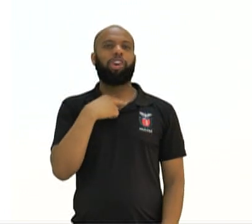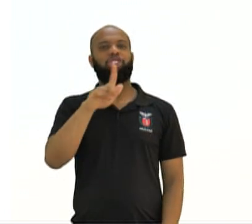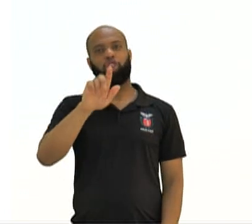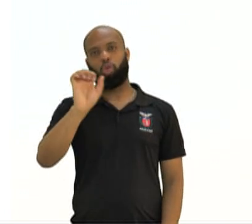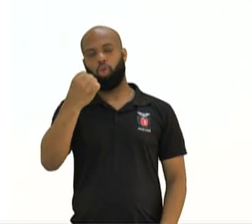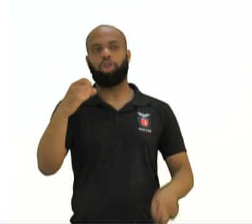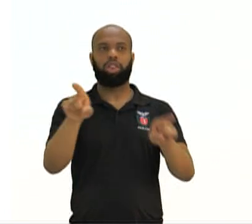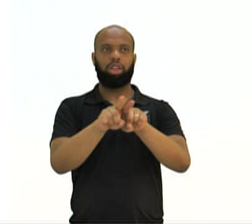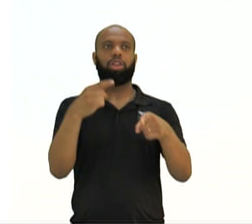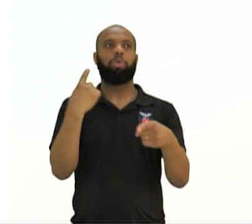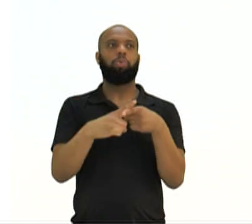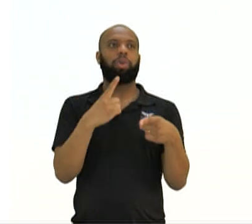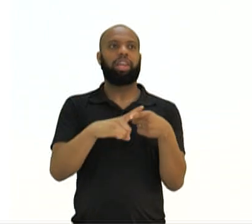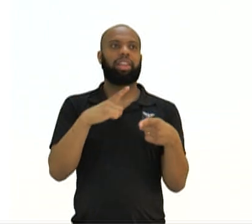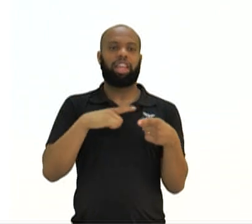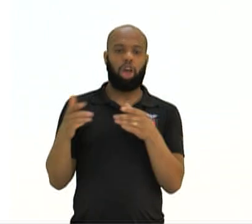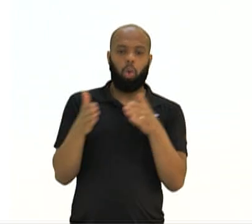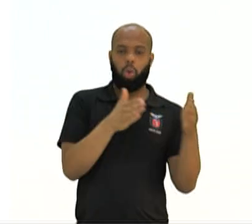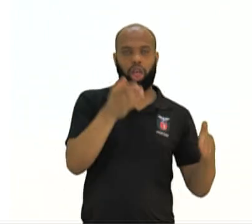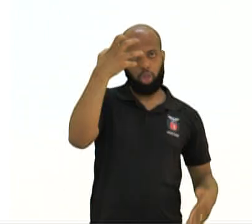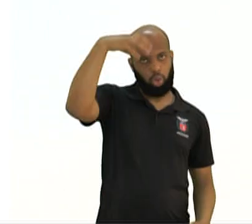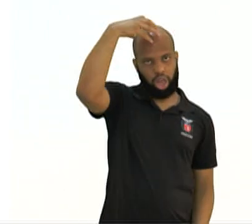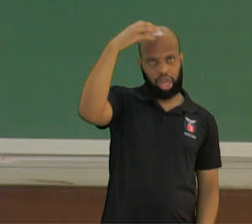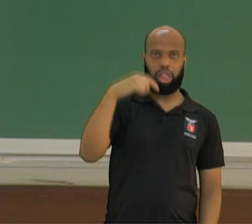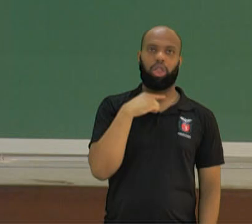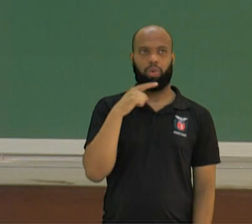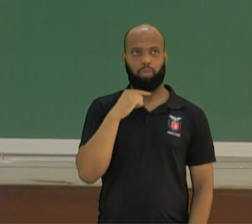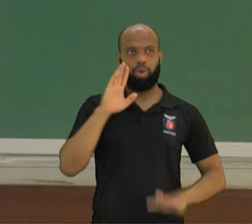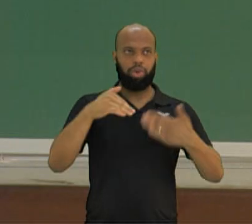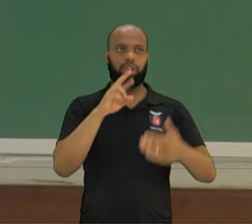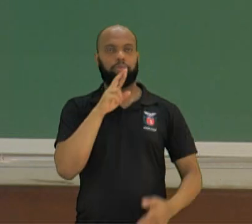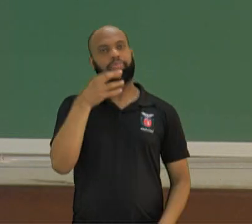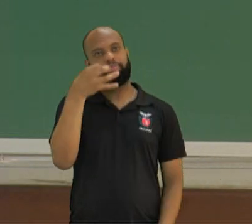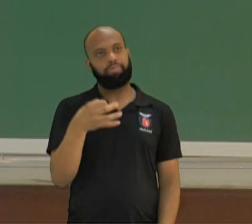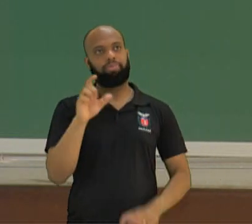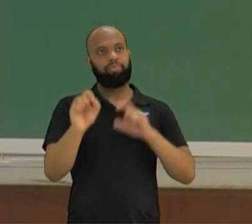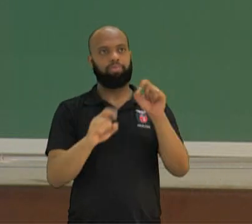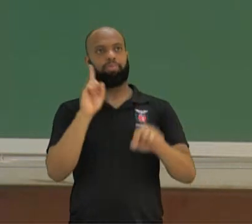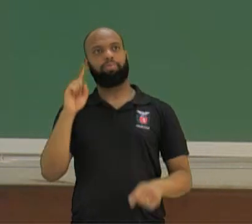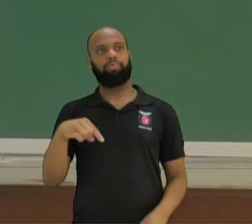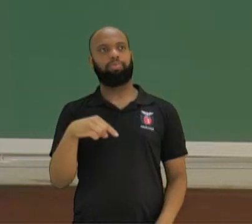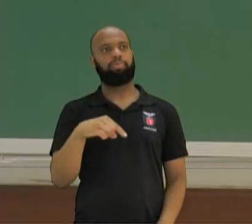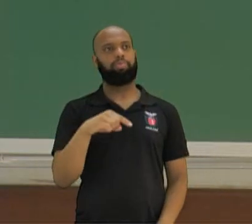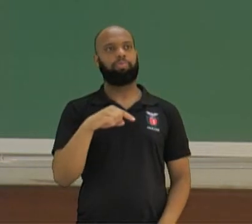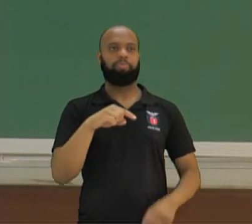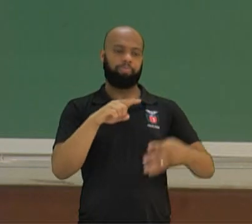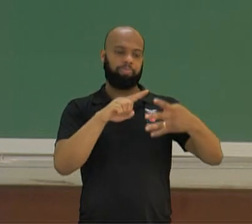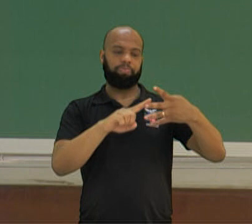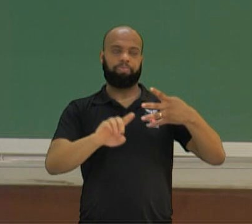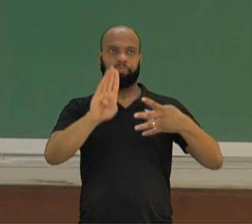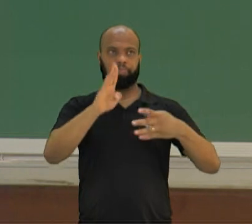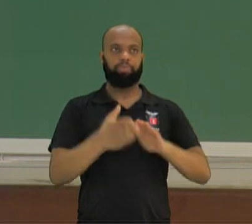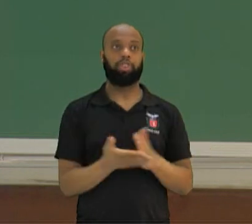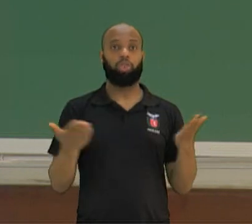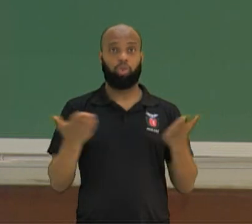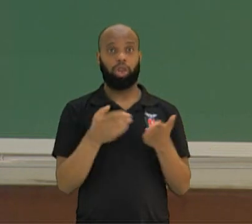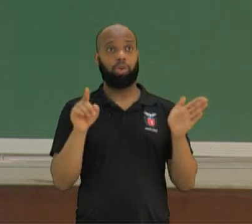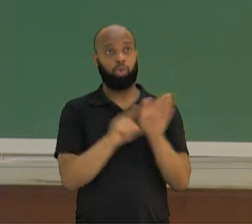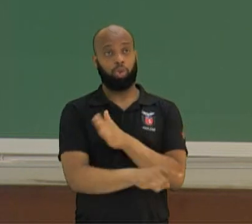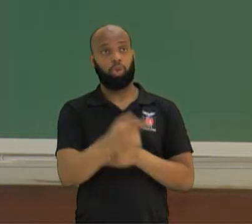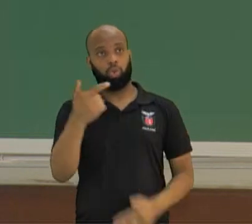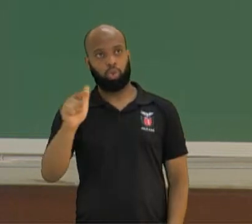G8 porque ficaria ao lado do rei. Isso não é possível. Então, alternativa correta, alternativa B. E